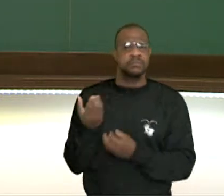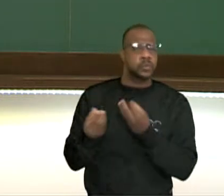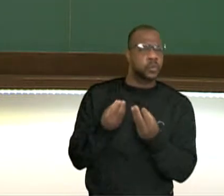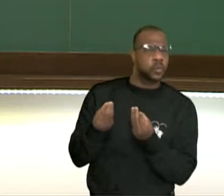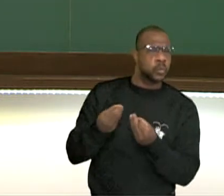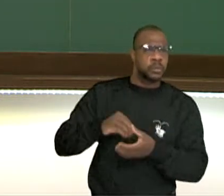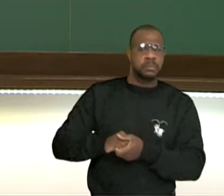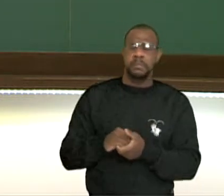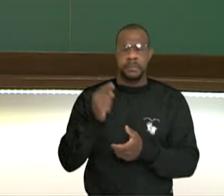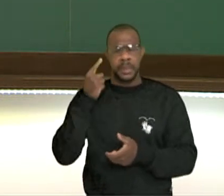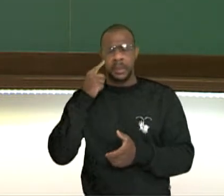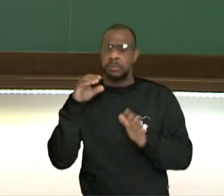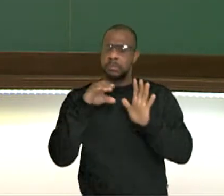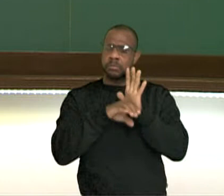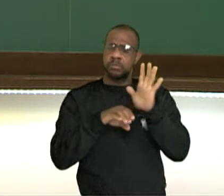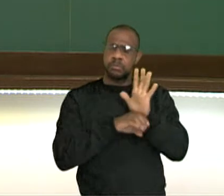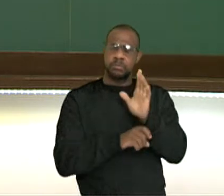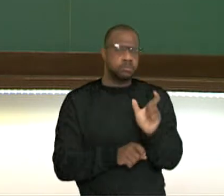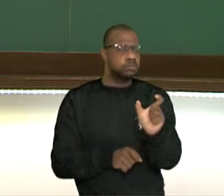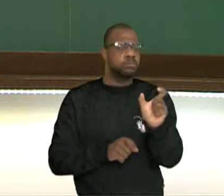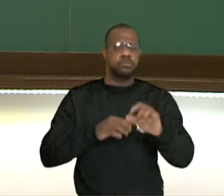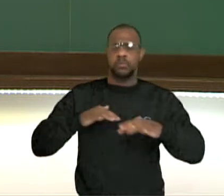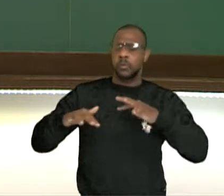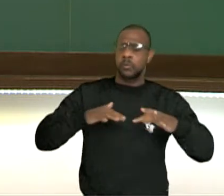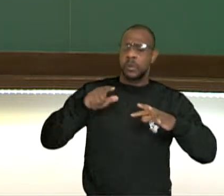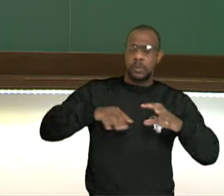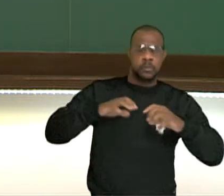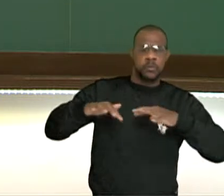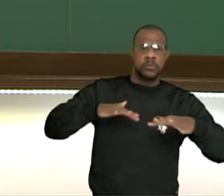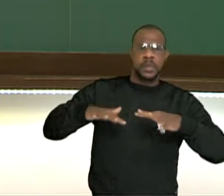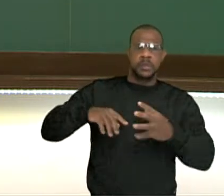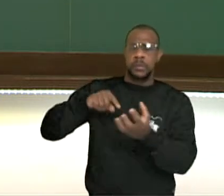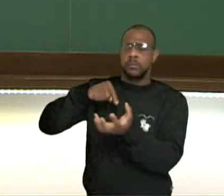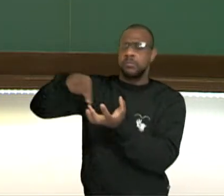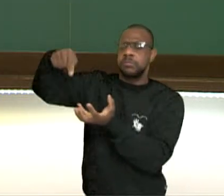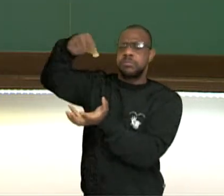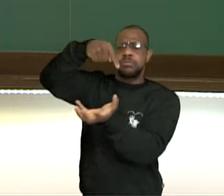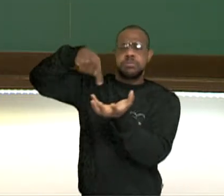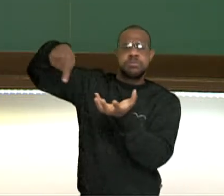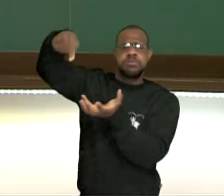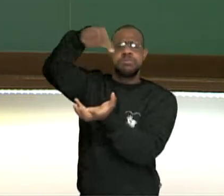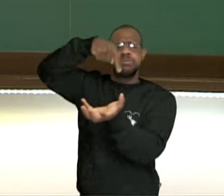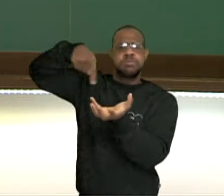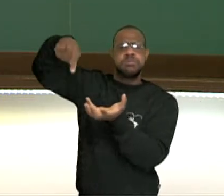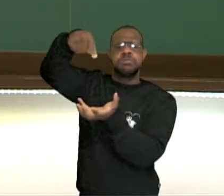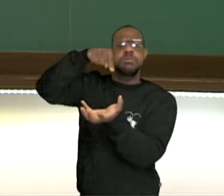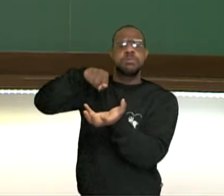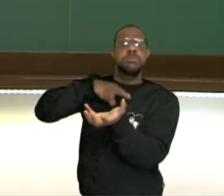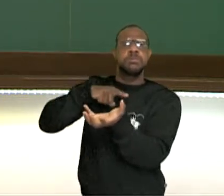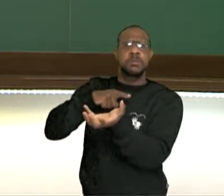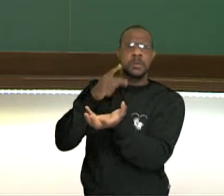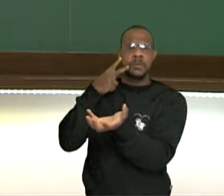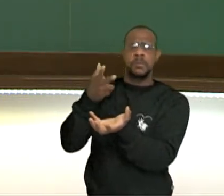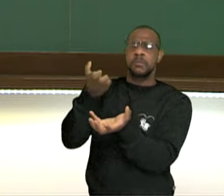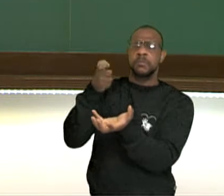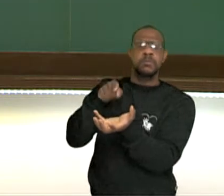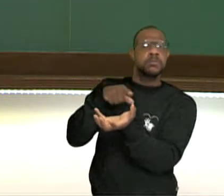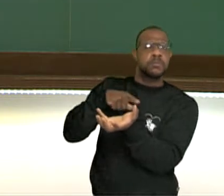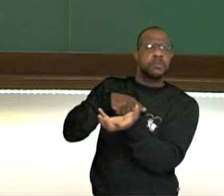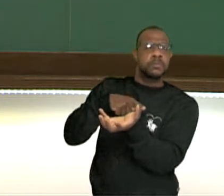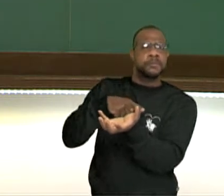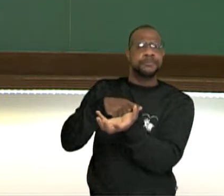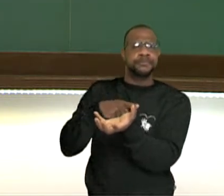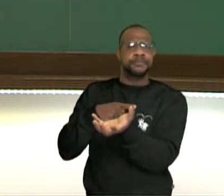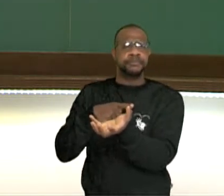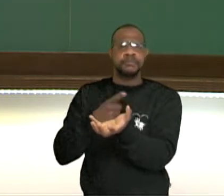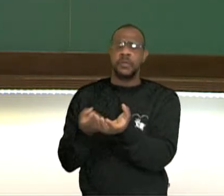nesse conceito, né, de que é o movimento que um astro faz ao redor do outro, essa ideia de que vai voltar sempre para o mesmo lugar,